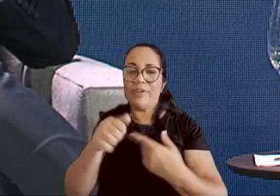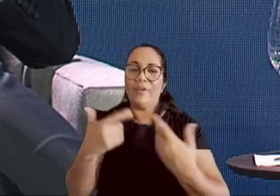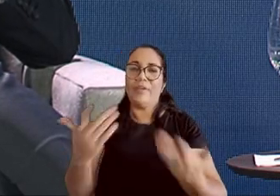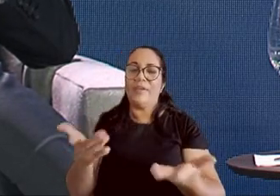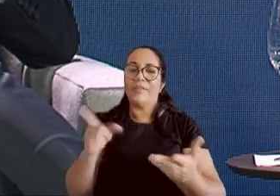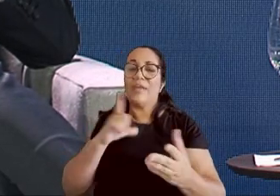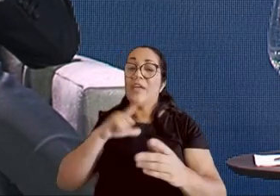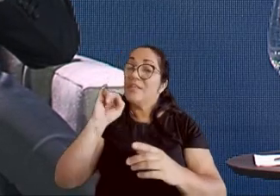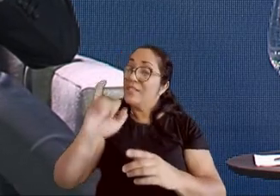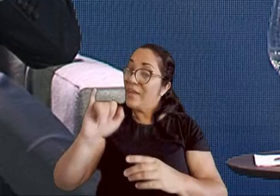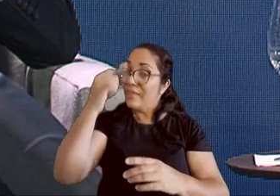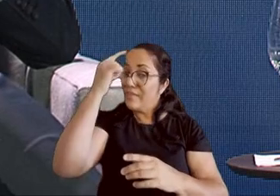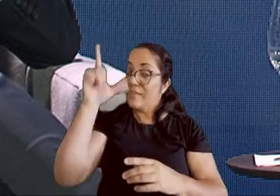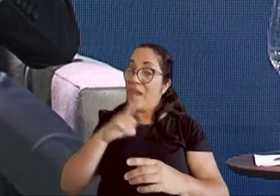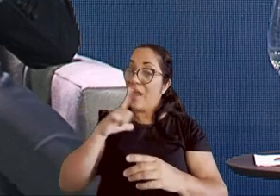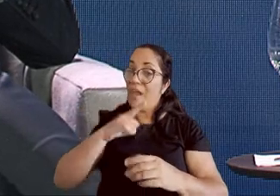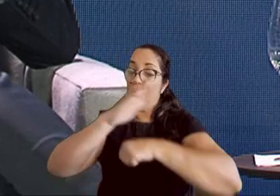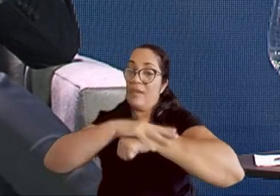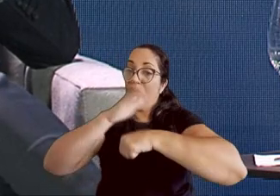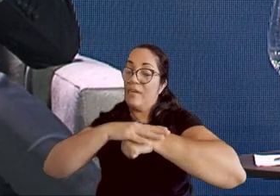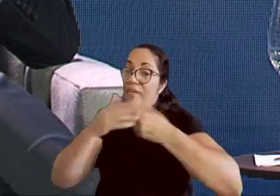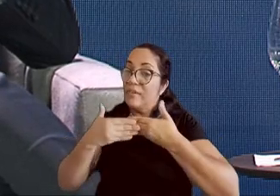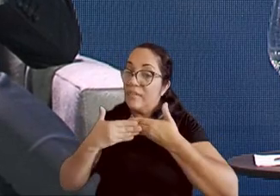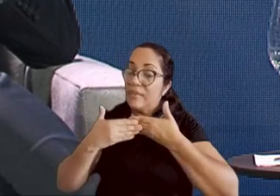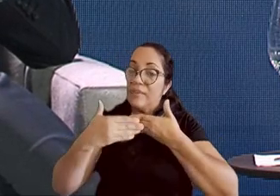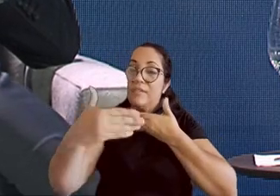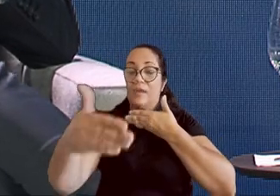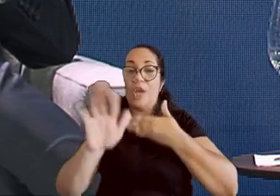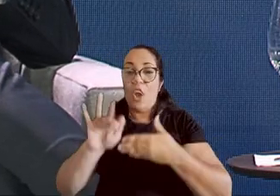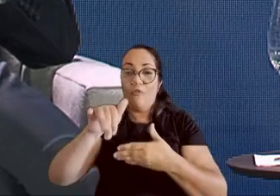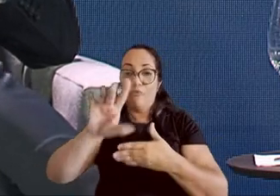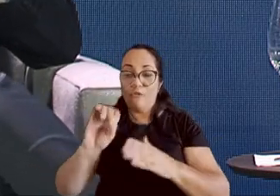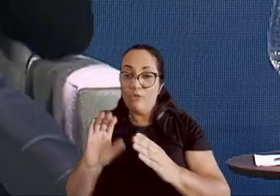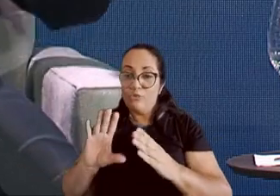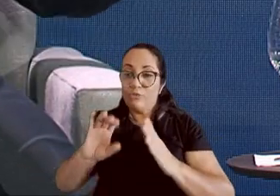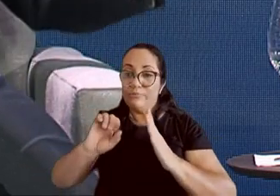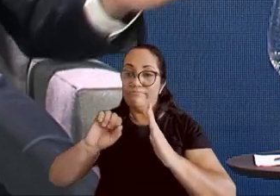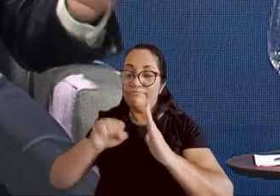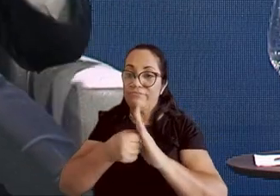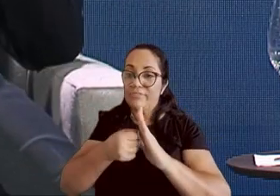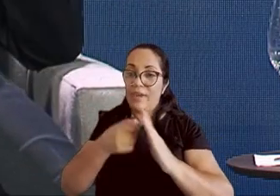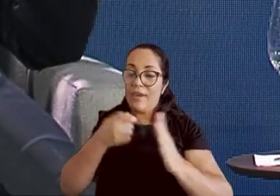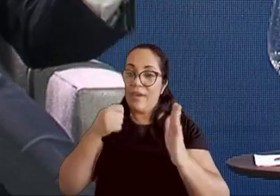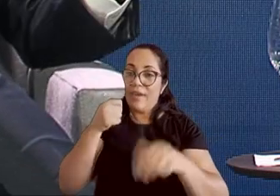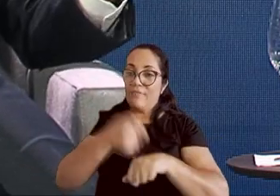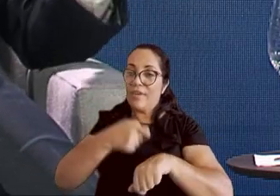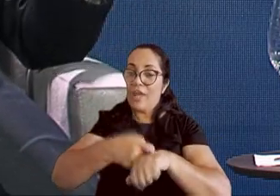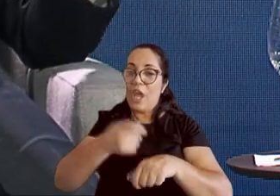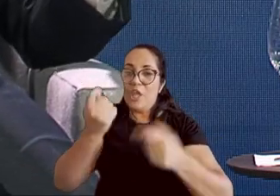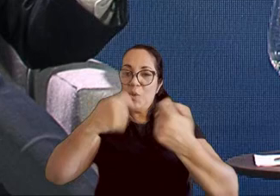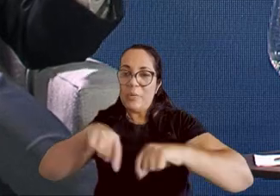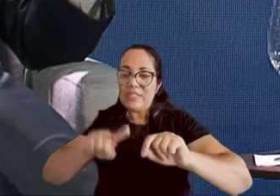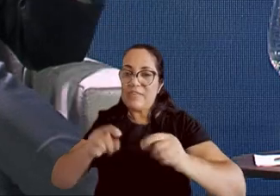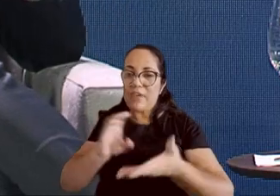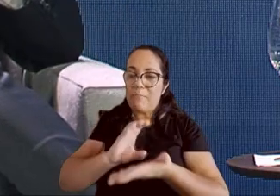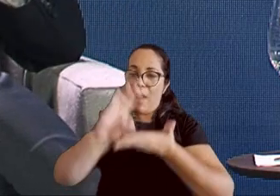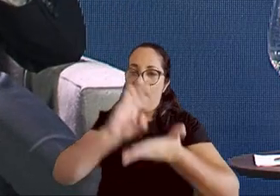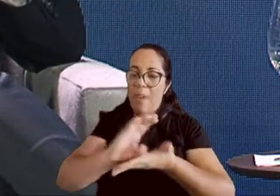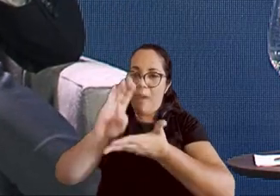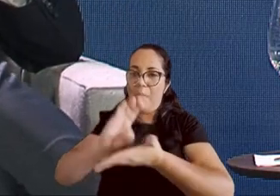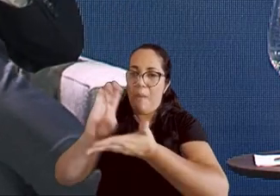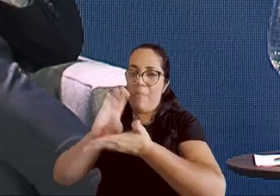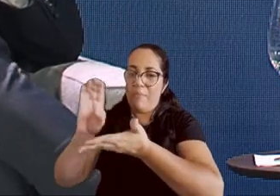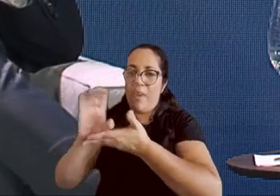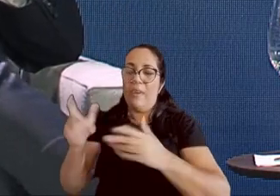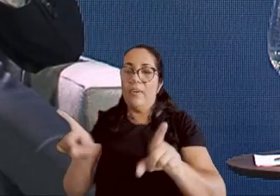que é um fundo fechado que não tem pretensão de estar girando a carteira né infraestrutura de repente que é um segmento que naturalmente atrai